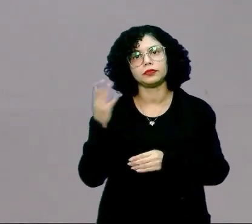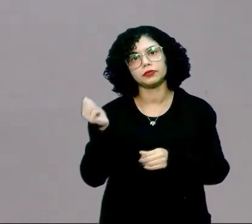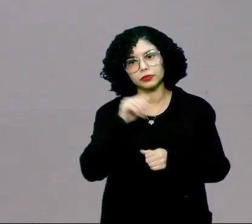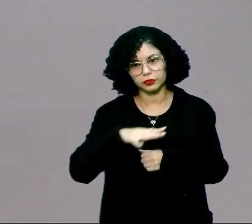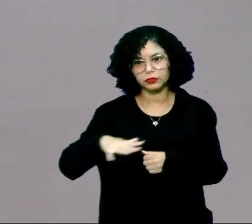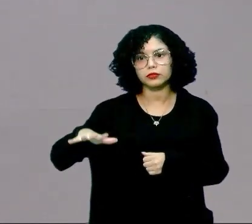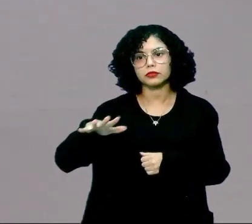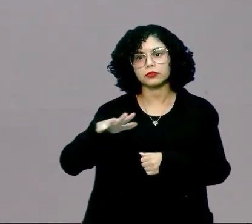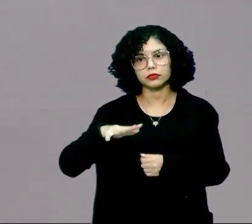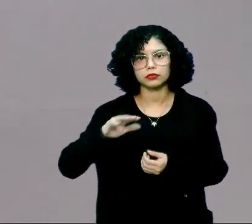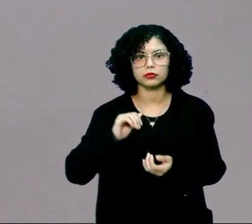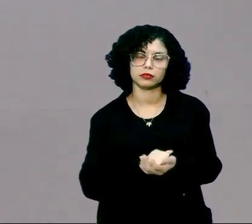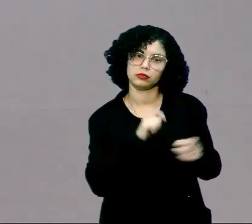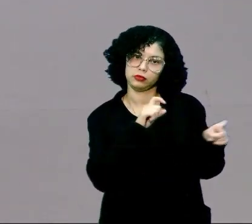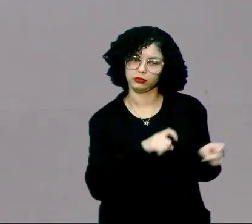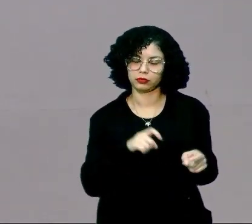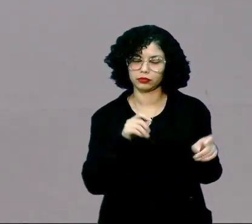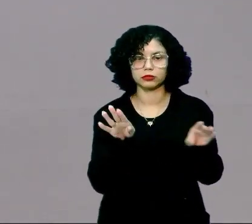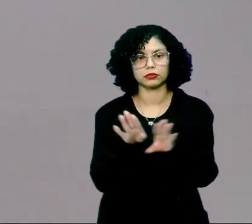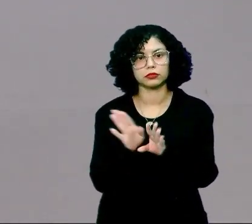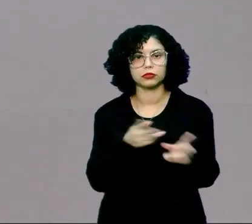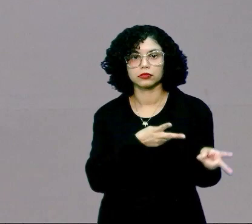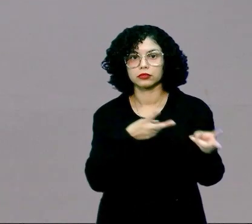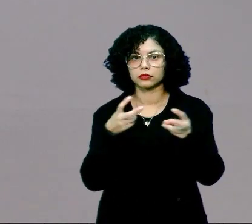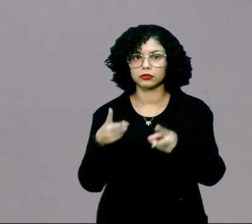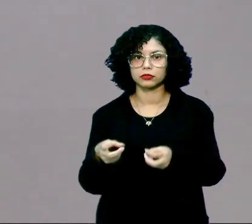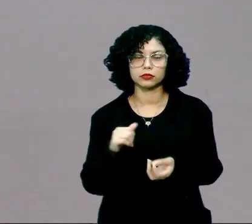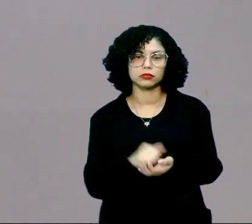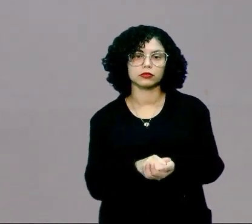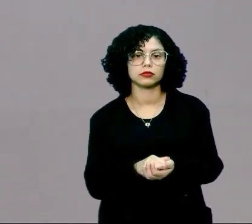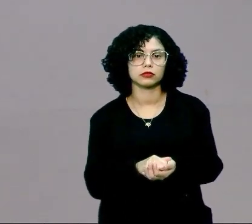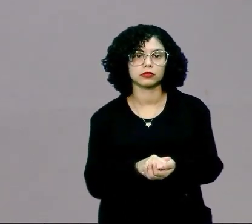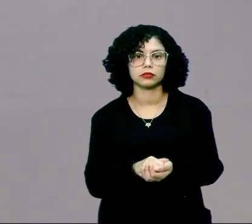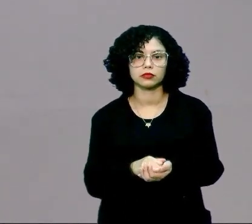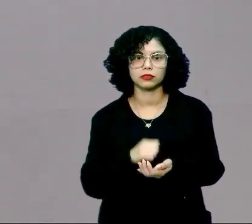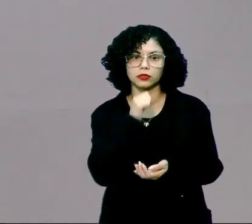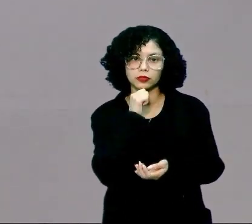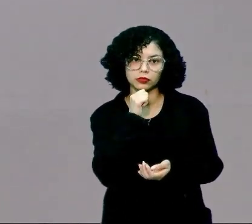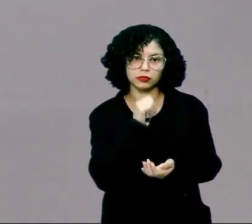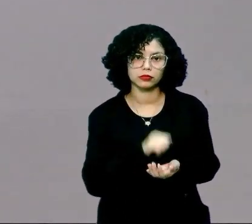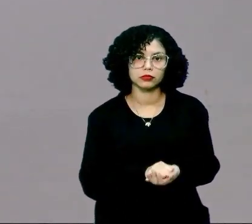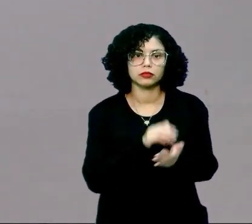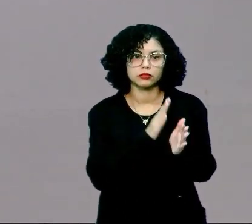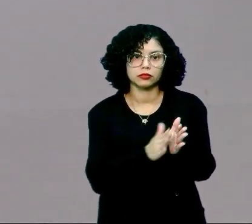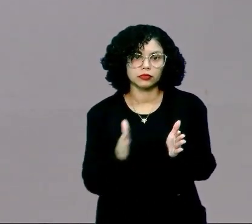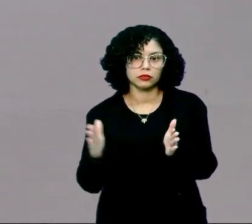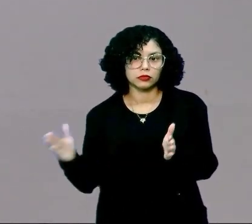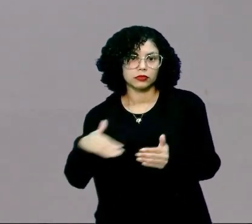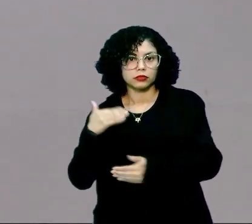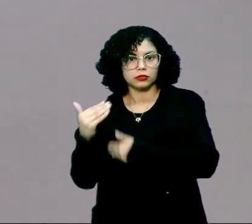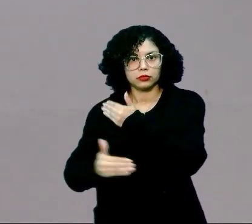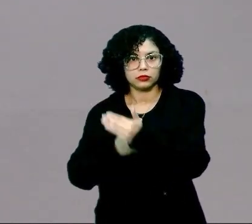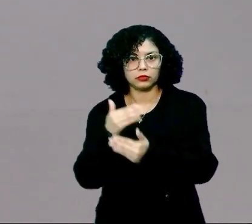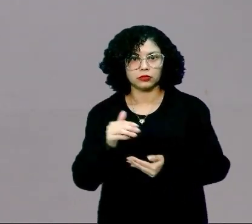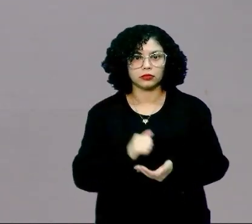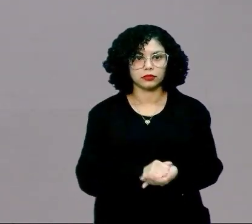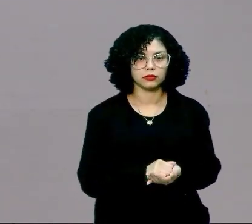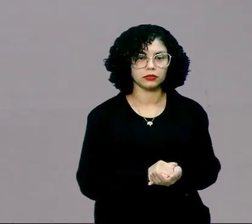rurais, nos seringais, o que é que a gente percebe? Que a gente, obviamente, nós estamos passando por um processo